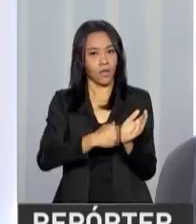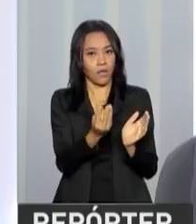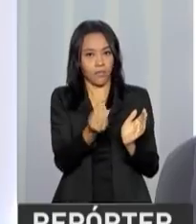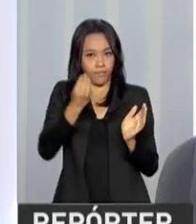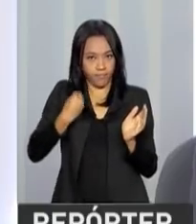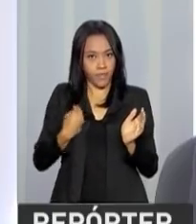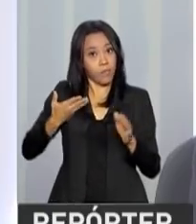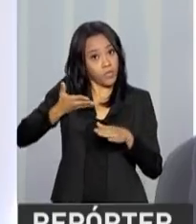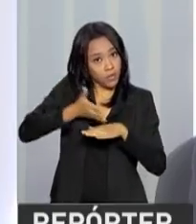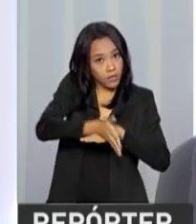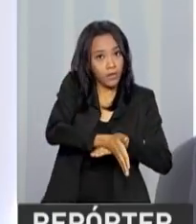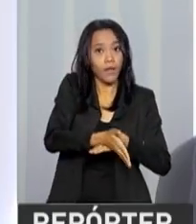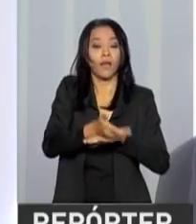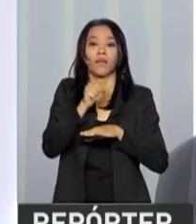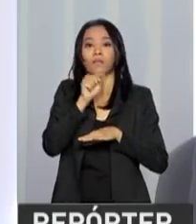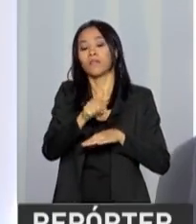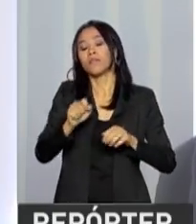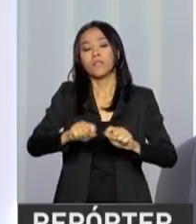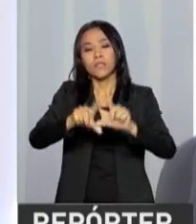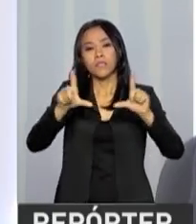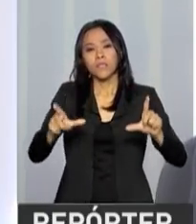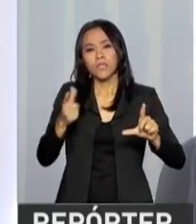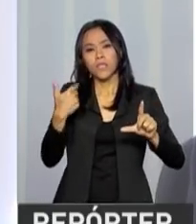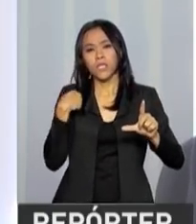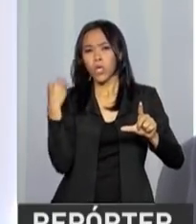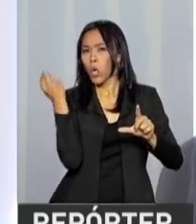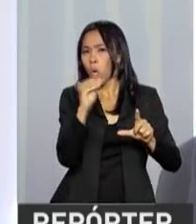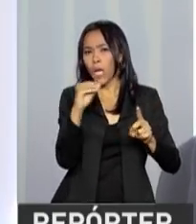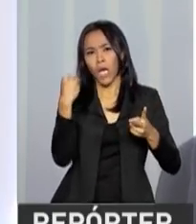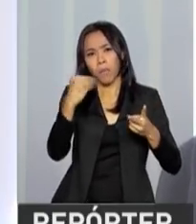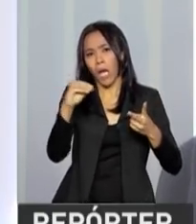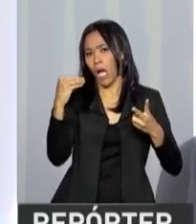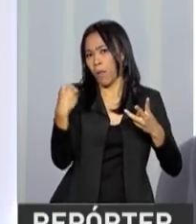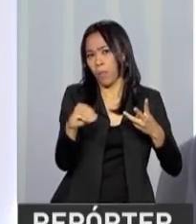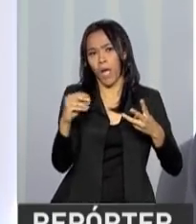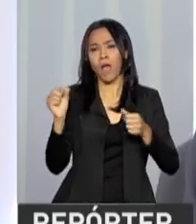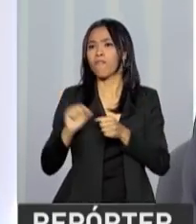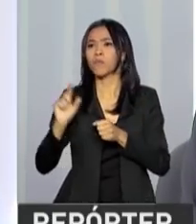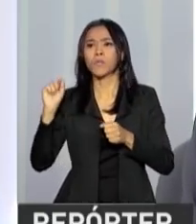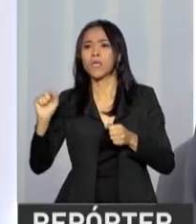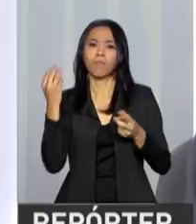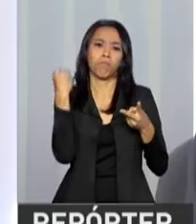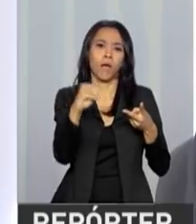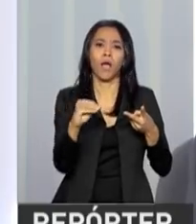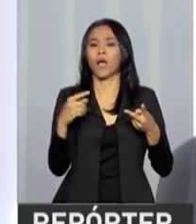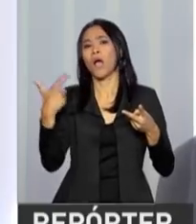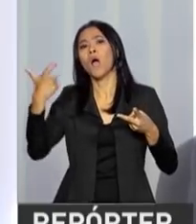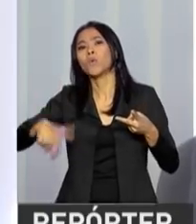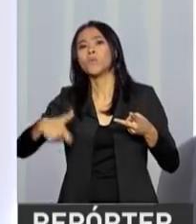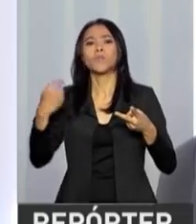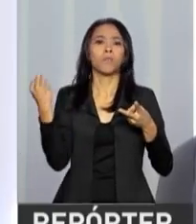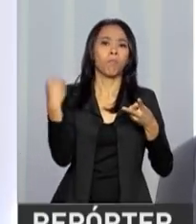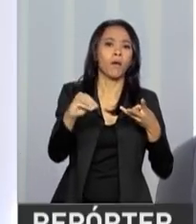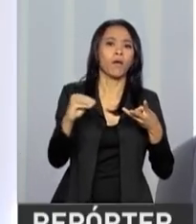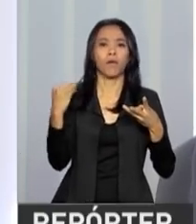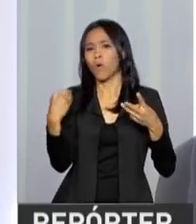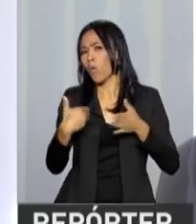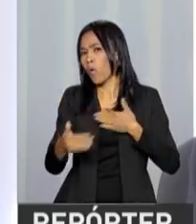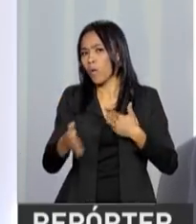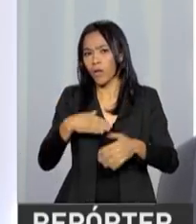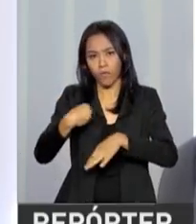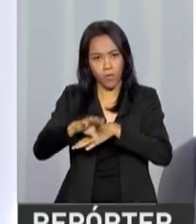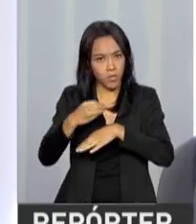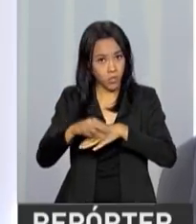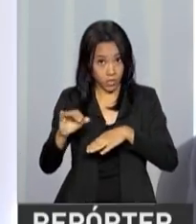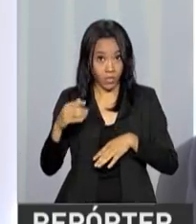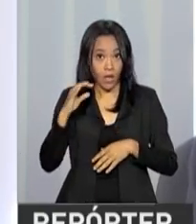ela pode acessar essa página virtual e colocar todas as suas informações fotos de produtos sua geolocalização e qualquer informação que